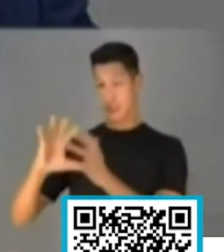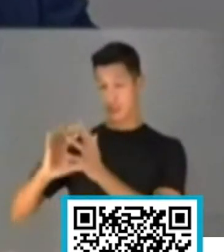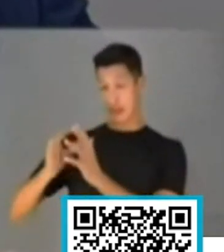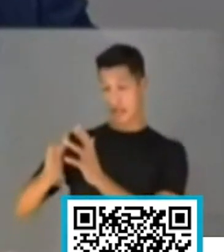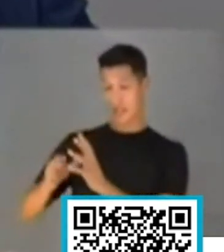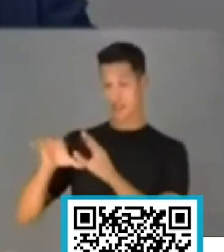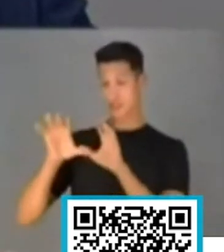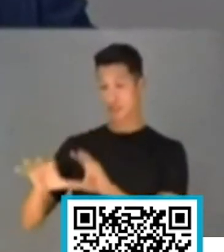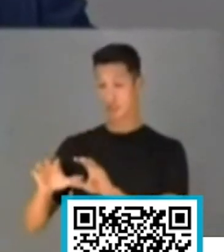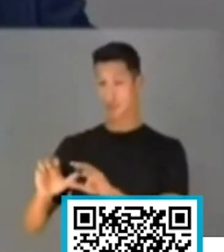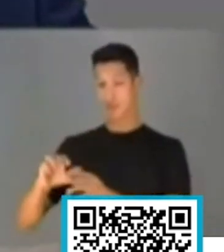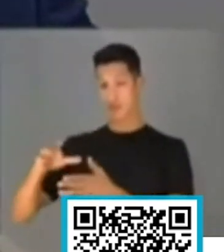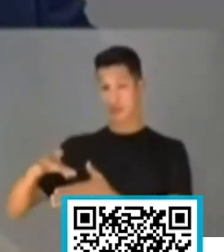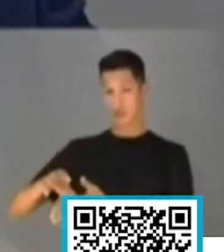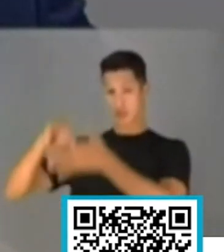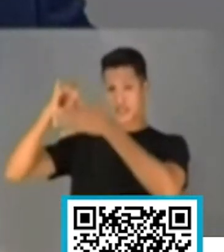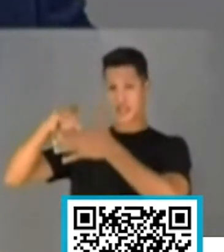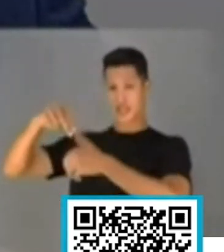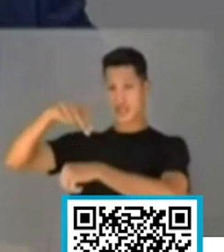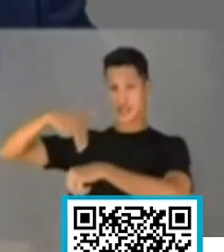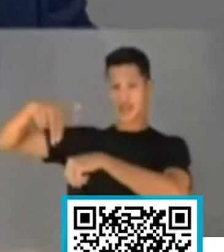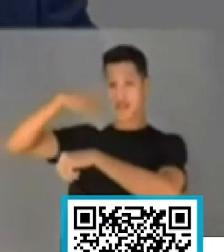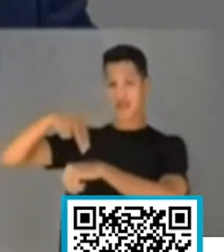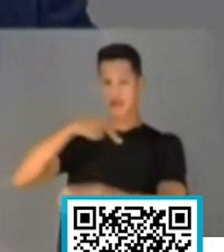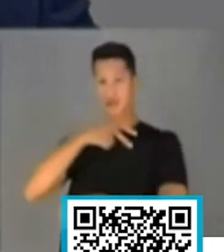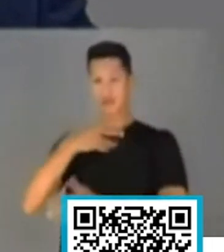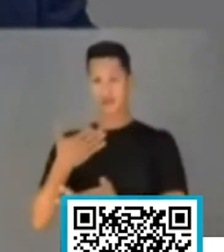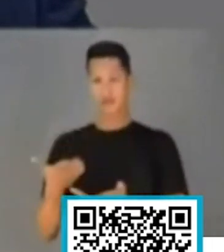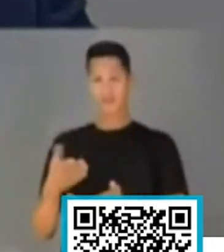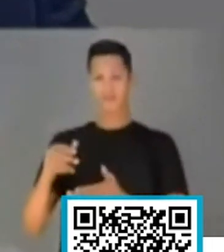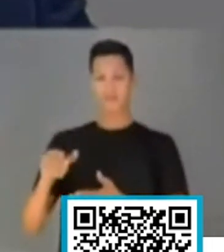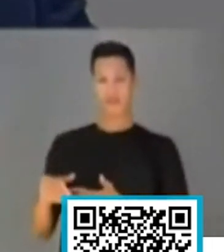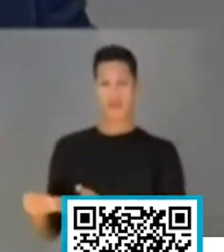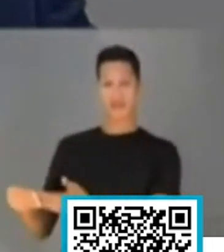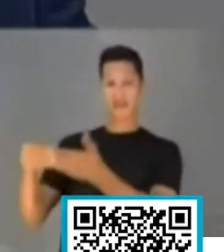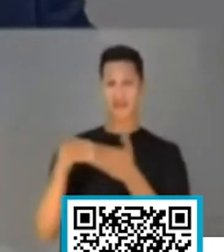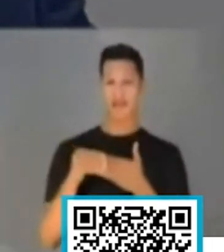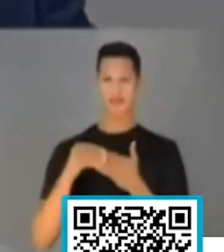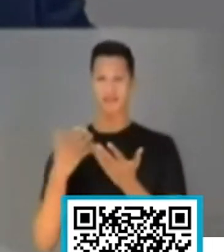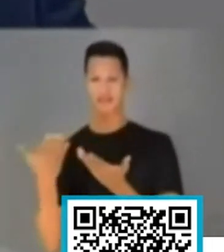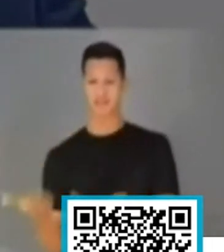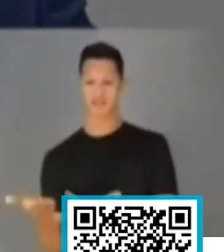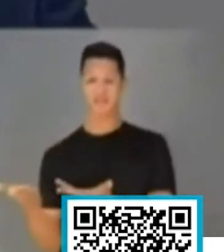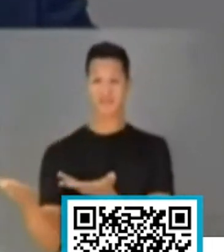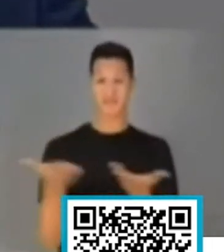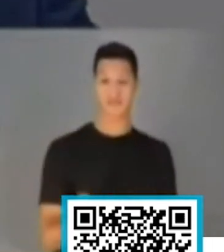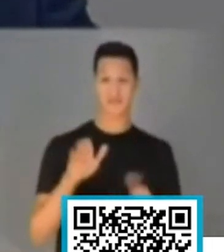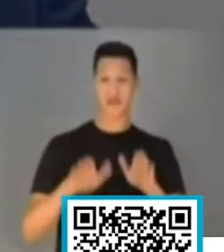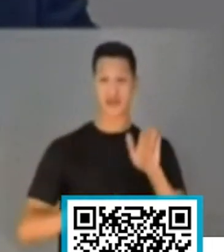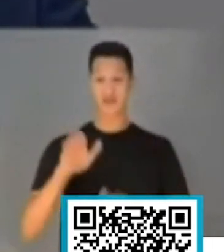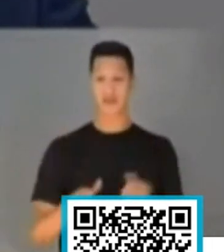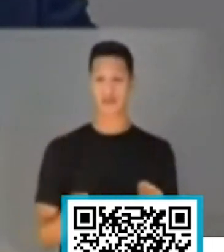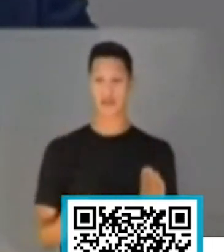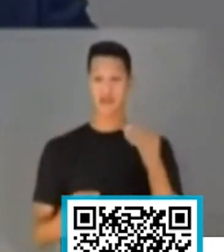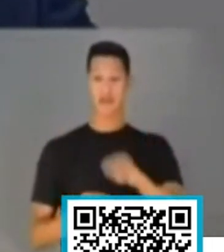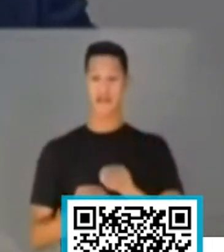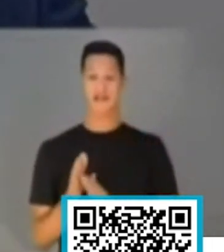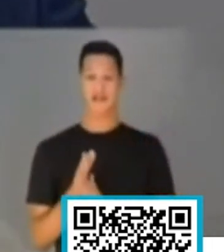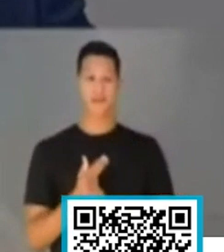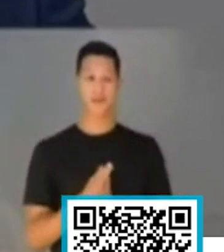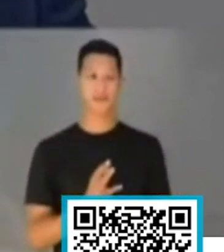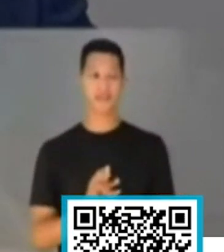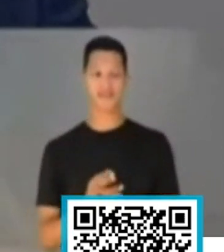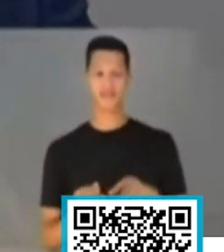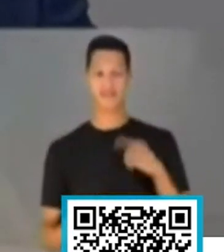por meio do líder da Nação que traz elementos que muitas vezes colocam em